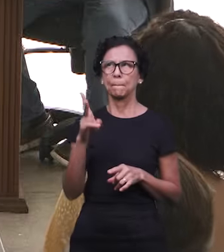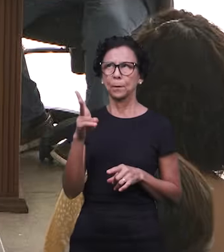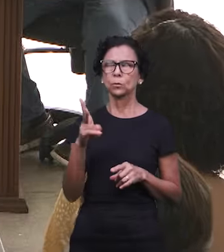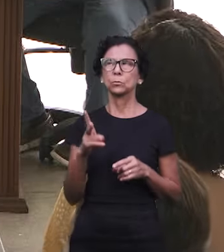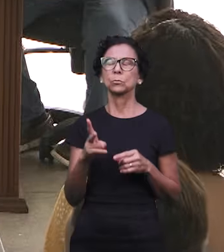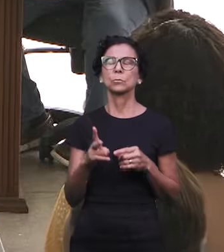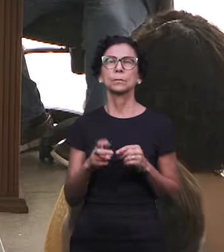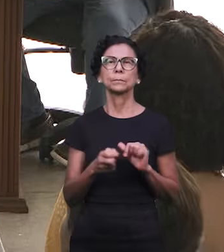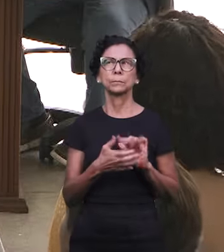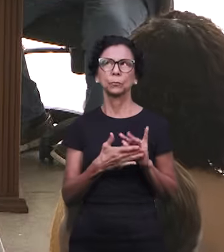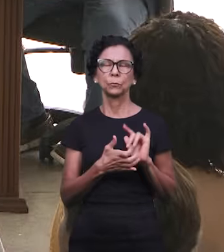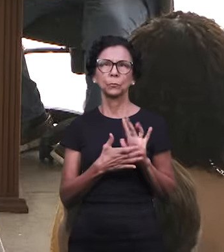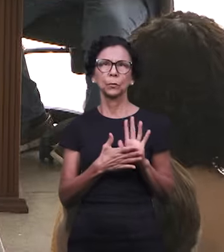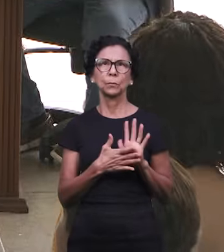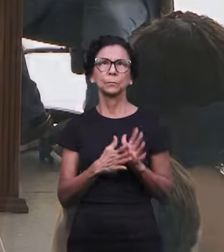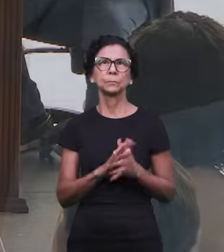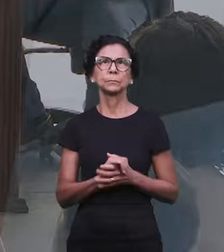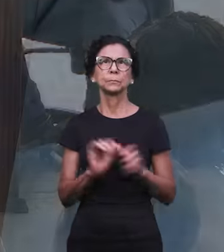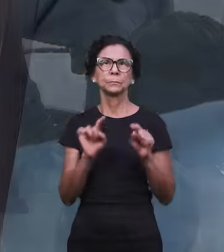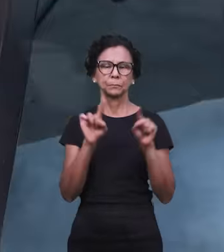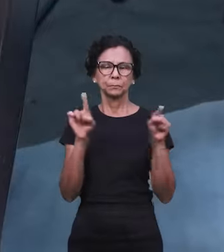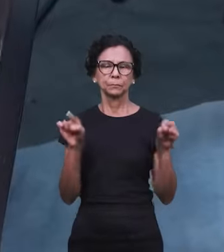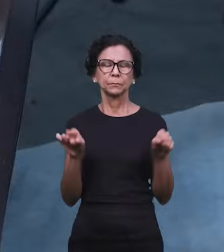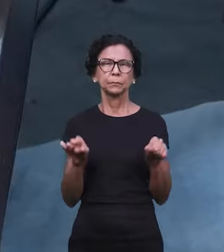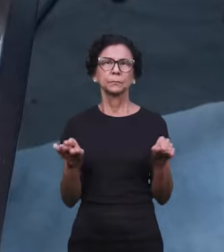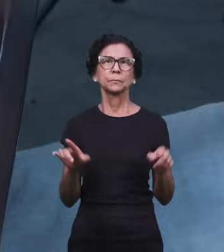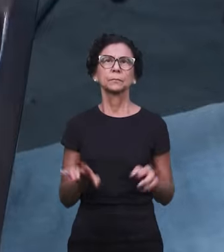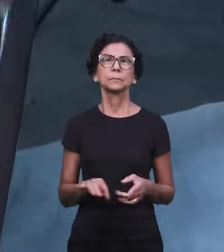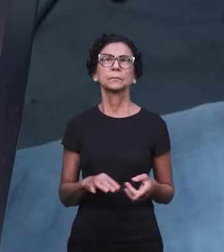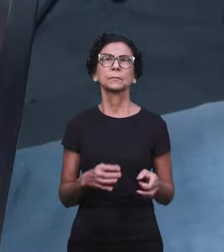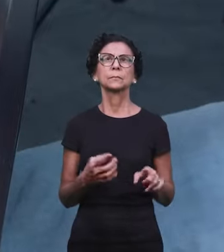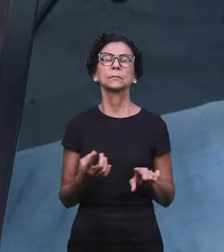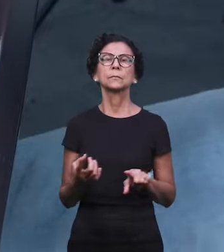cantar. Uma estrofe.